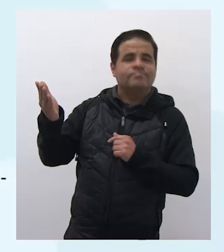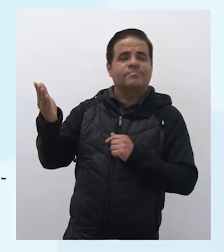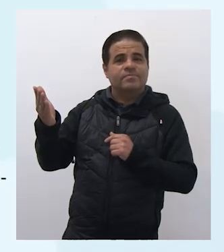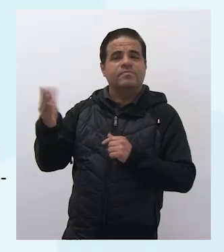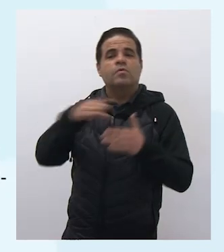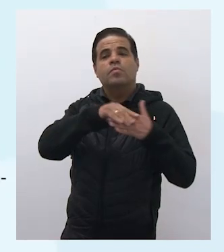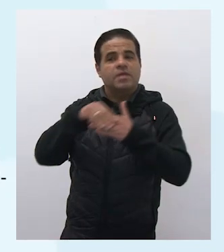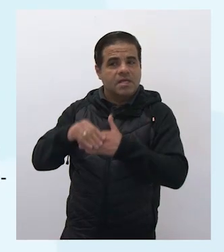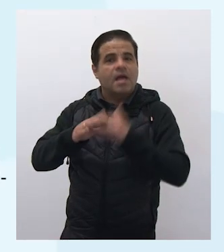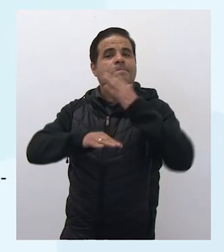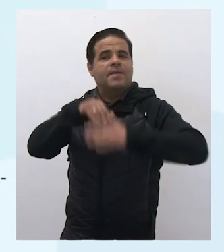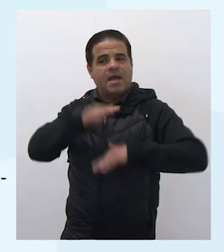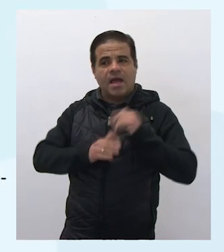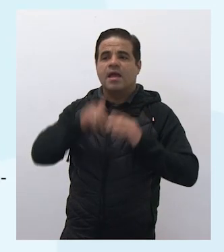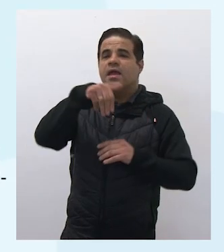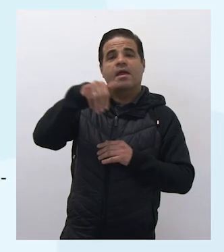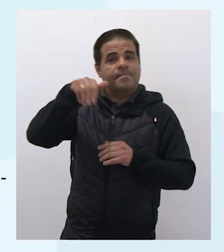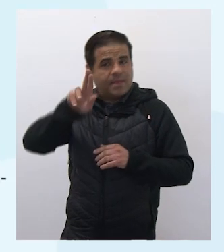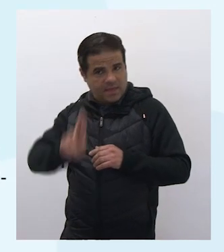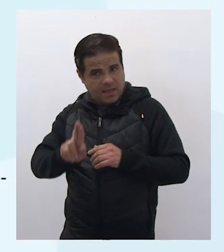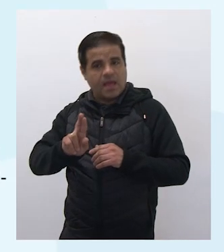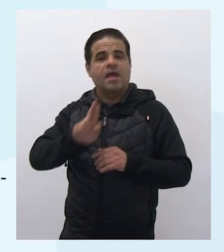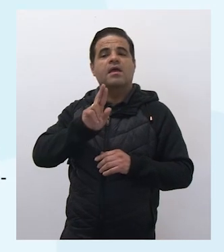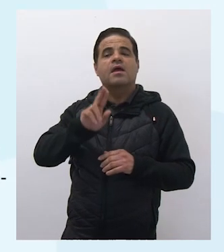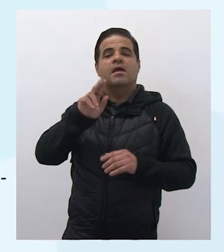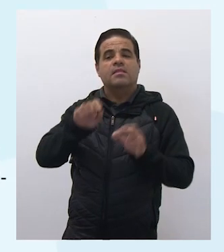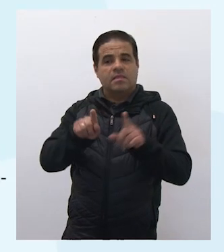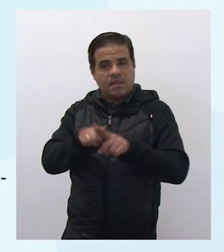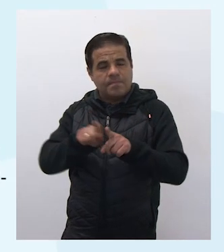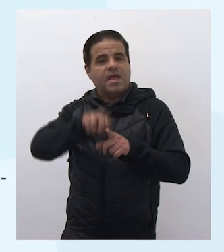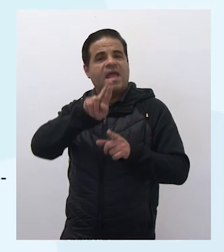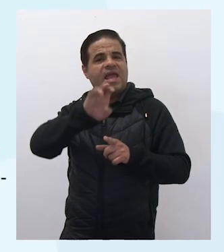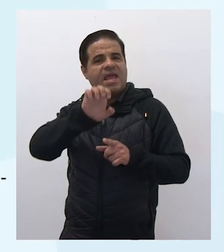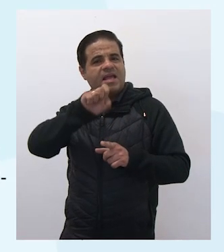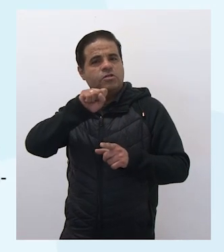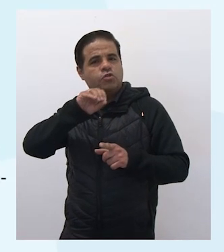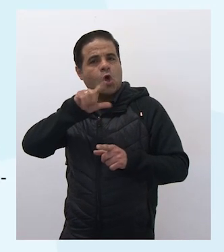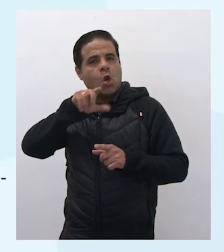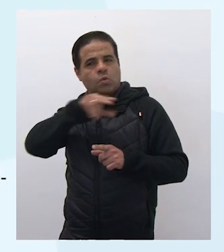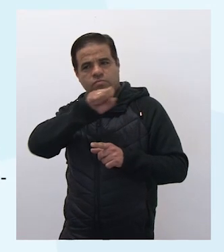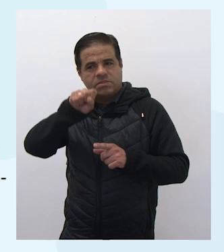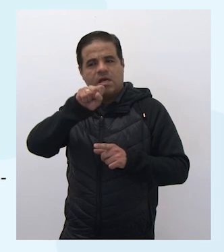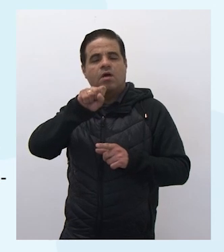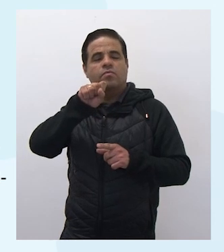o guia prático do MMR, a resolução 52,